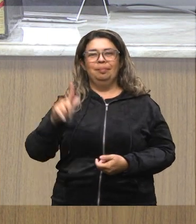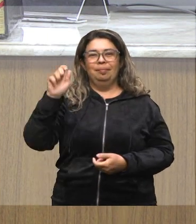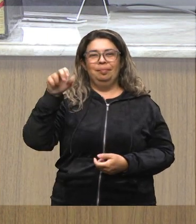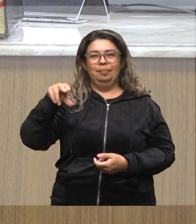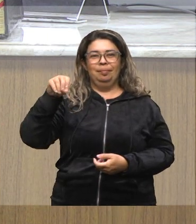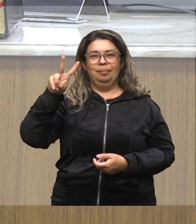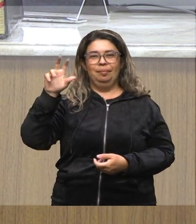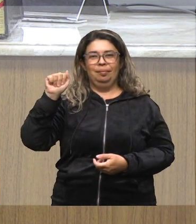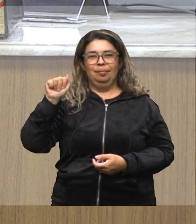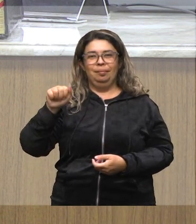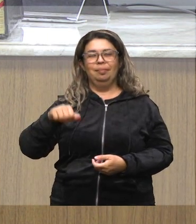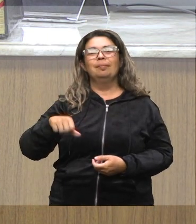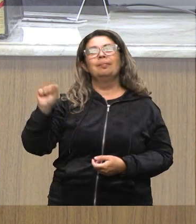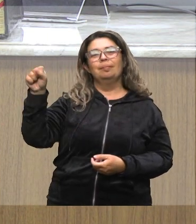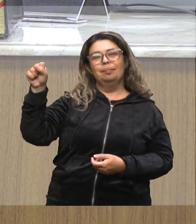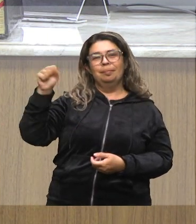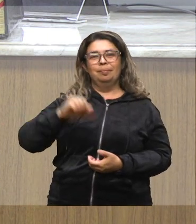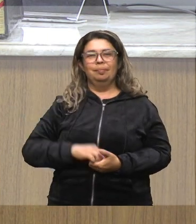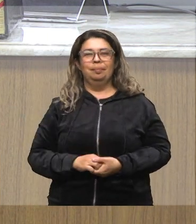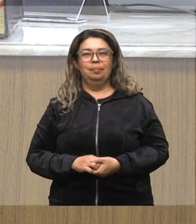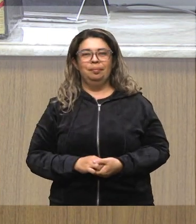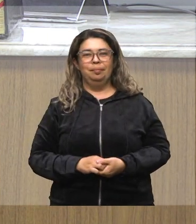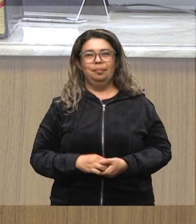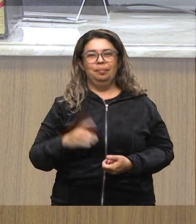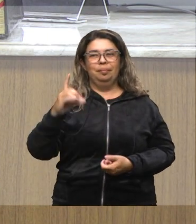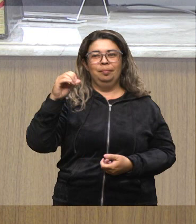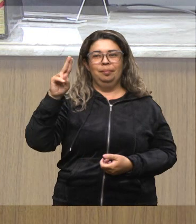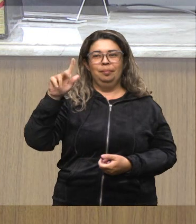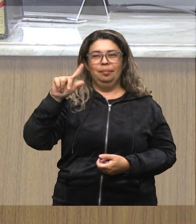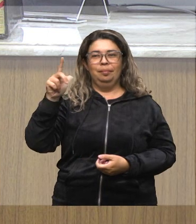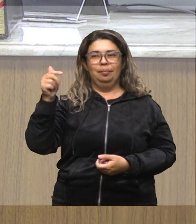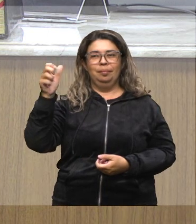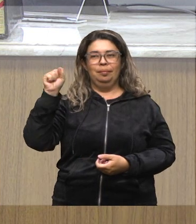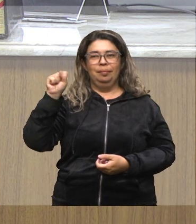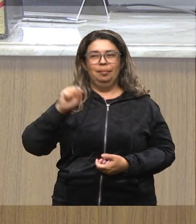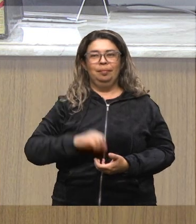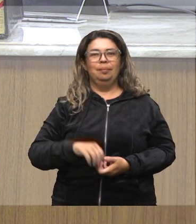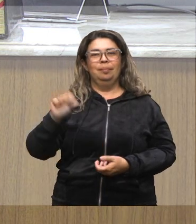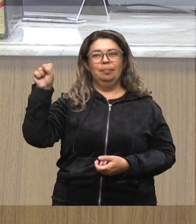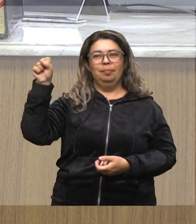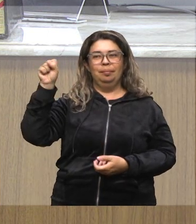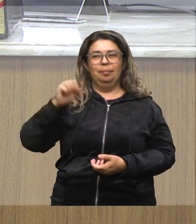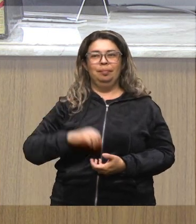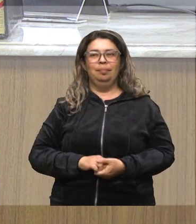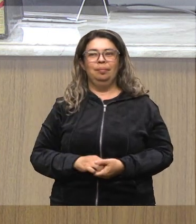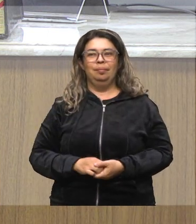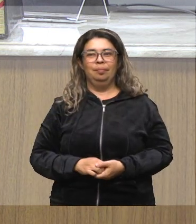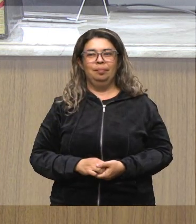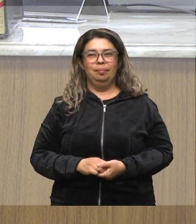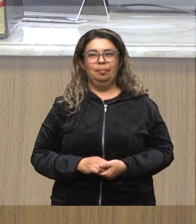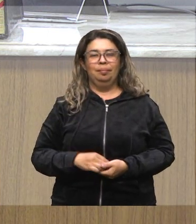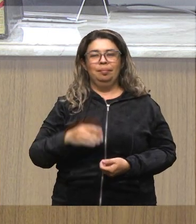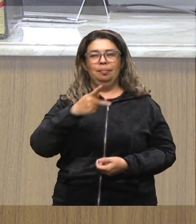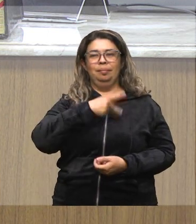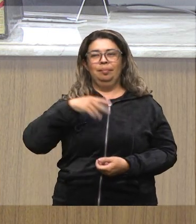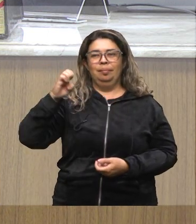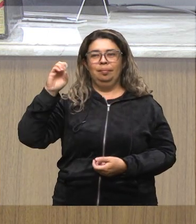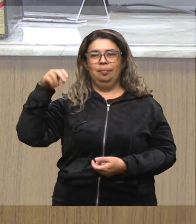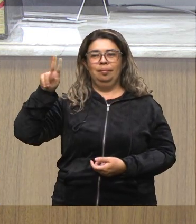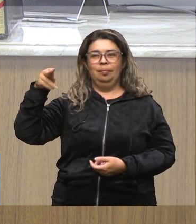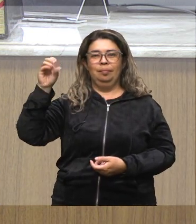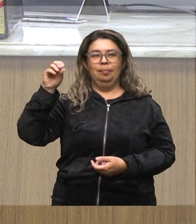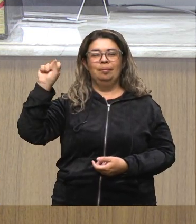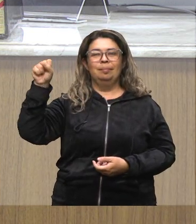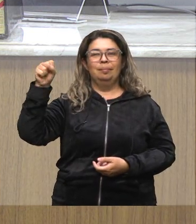Júnior. Tenente Gênova, vota sim. Douglas Henrique de Azevedo Terra. Voto sim. Edson de Souza. Pastor Edinho, vota